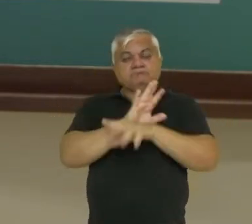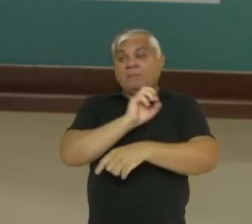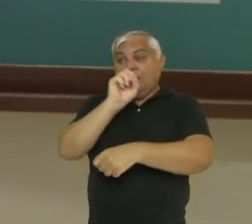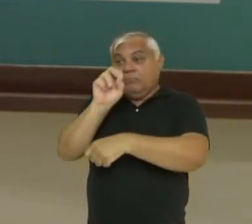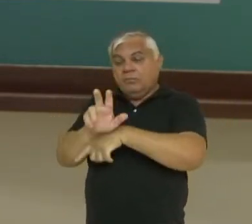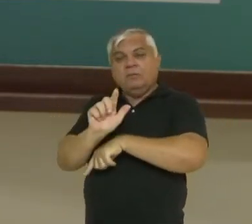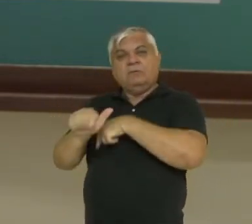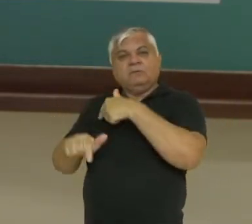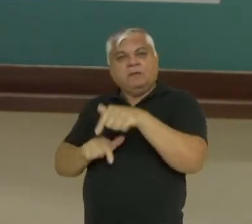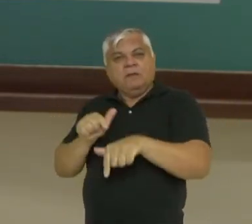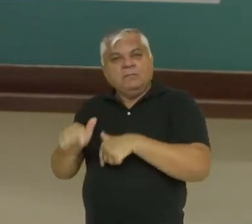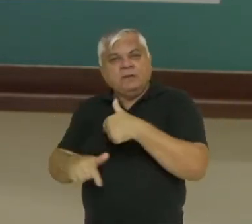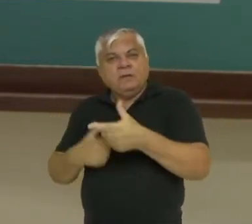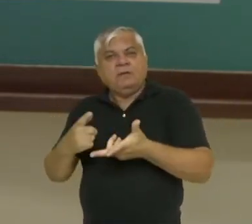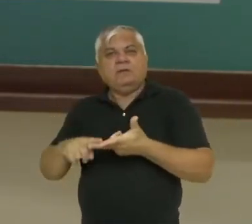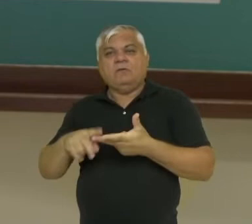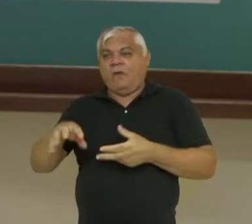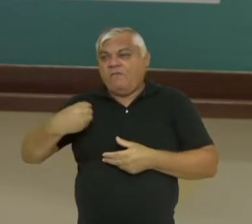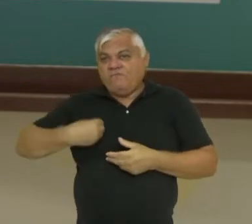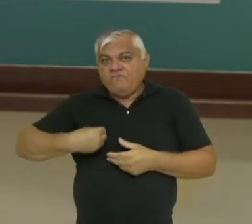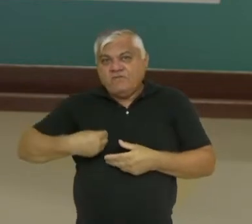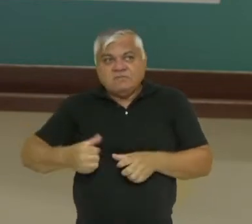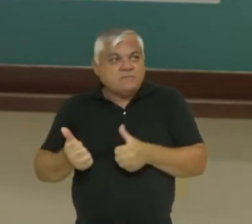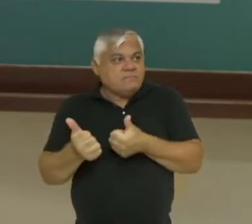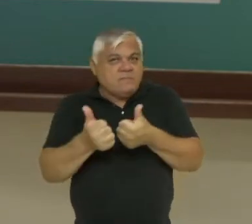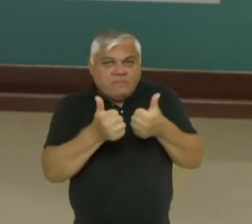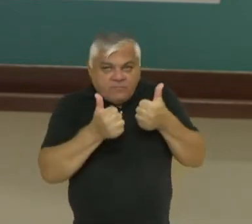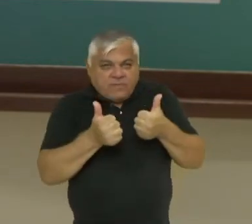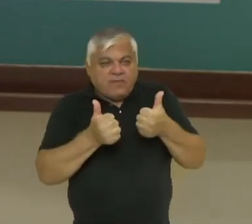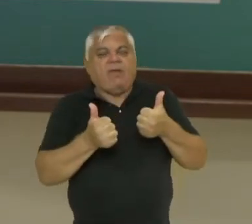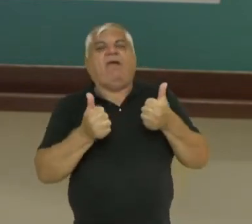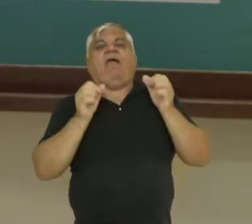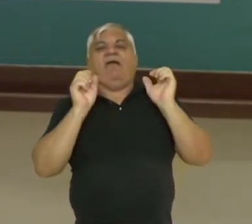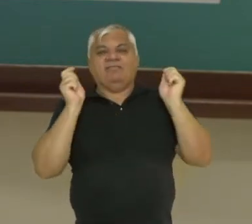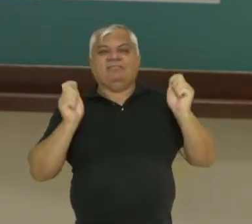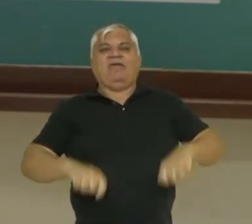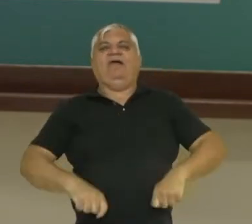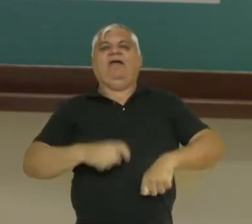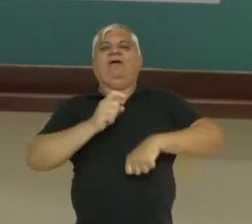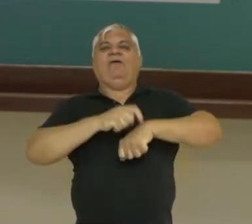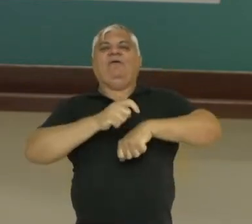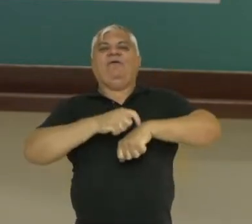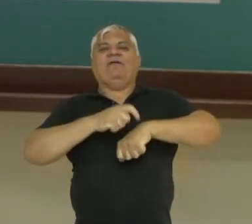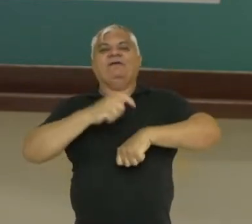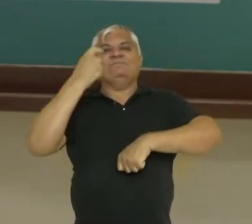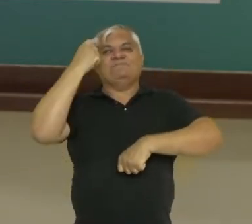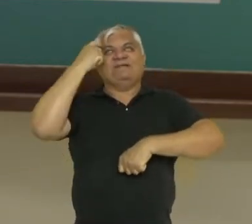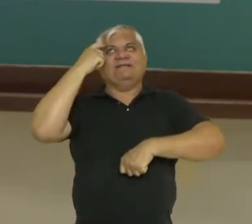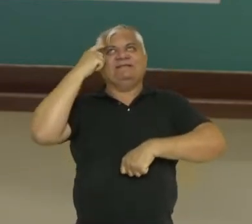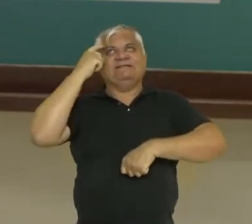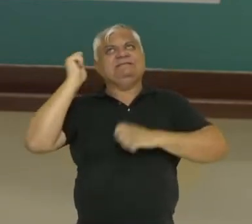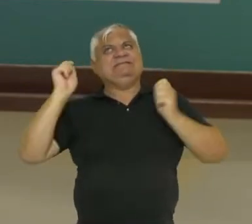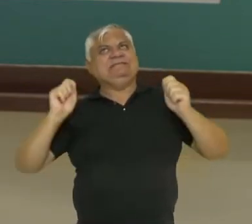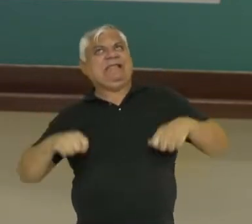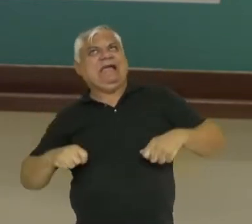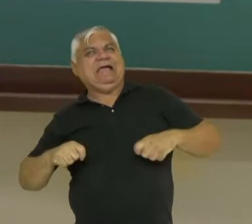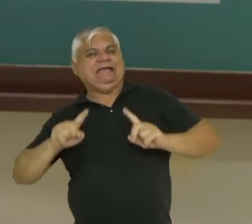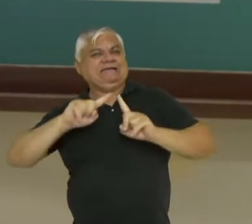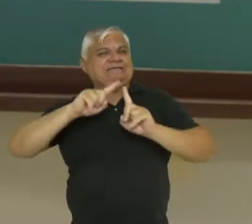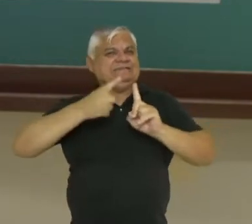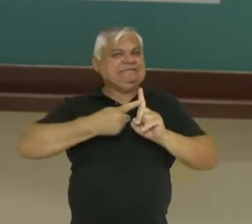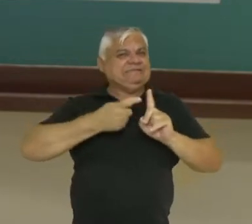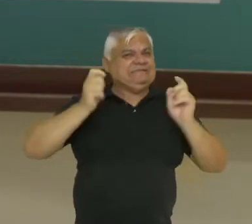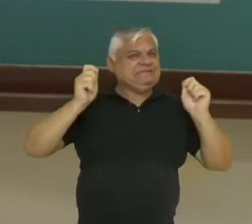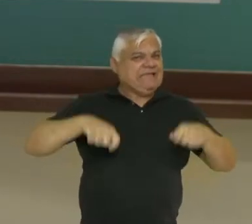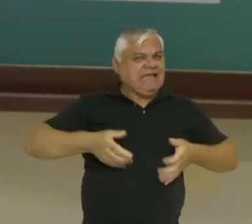emprego, deixa a tua vida estabilizada. Aí sim, né? Aí sim é aquele momento de pensar, será que agora sim eu tenho condições de colocar